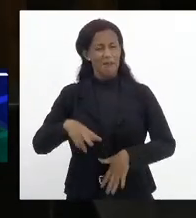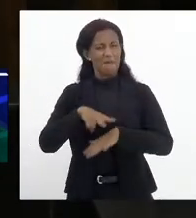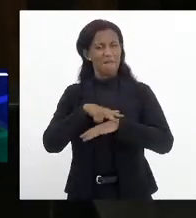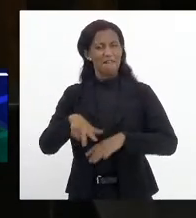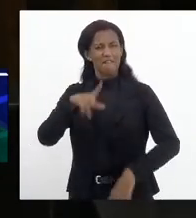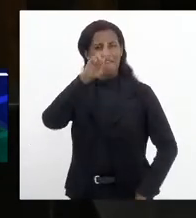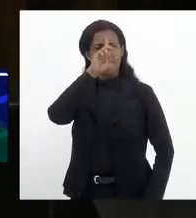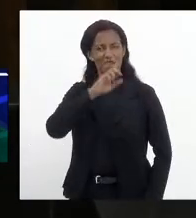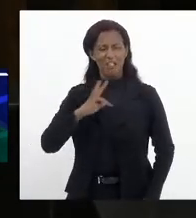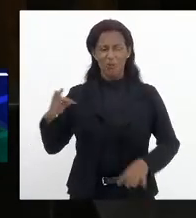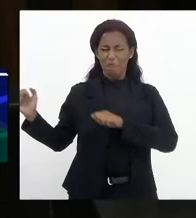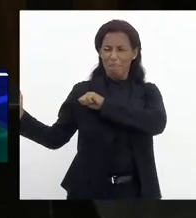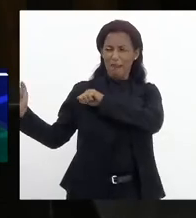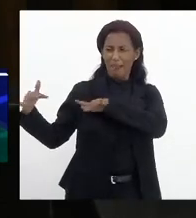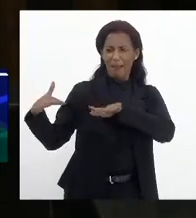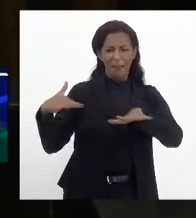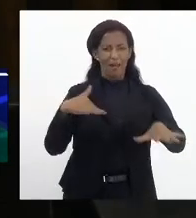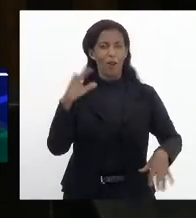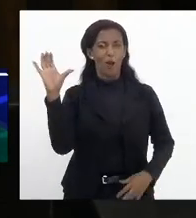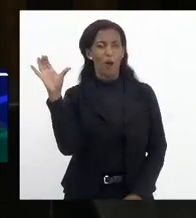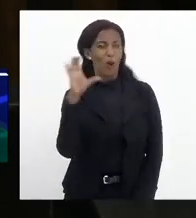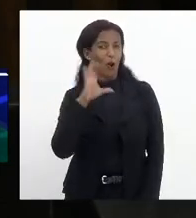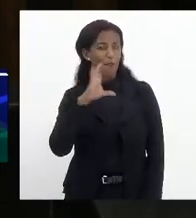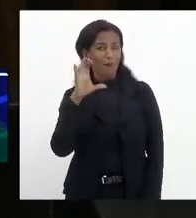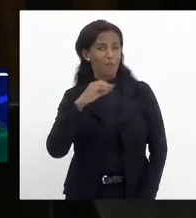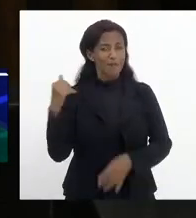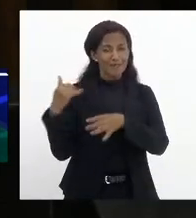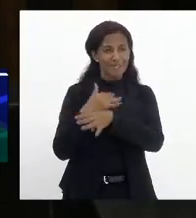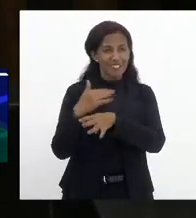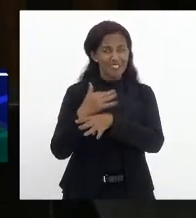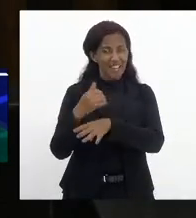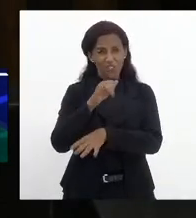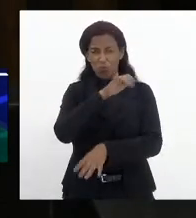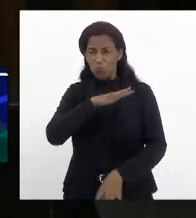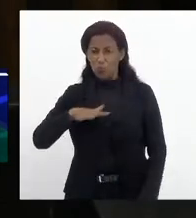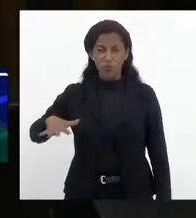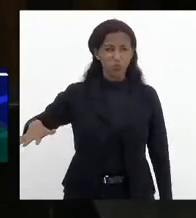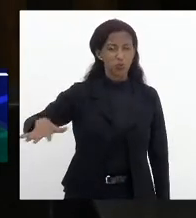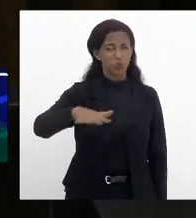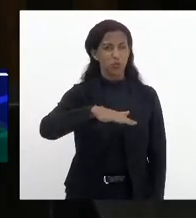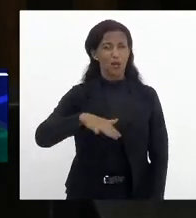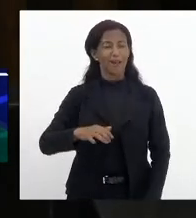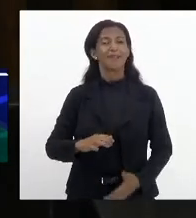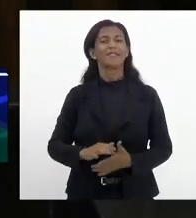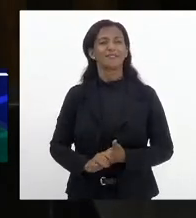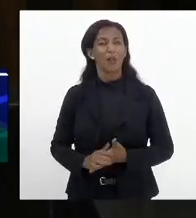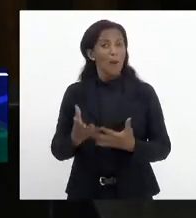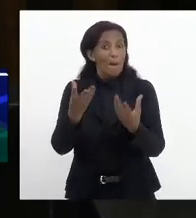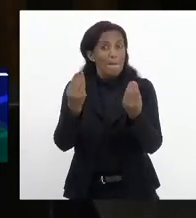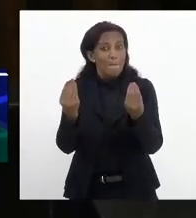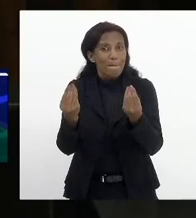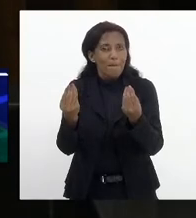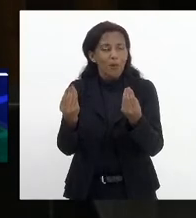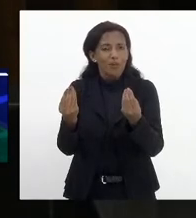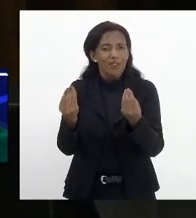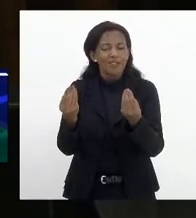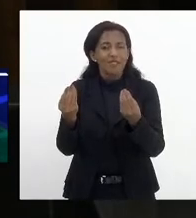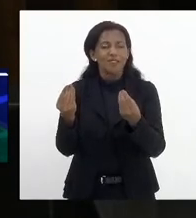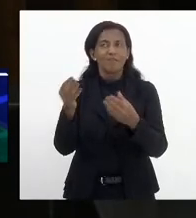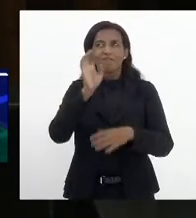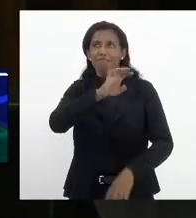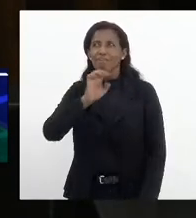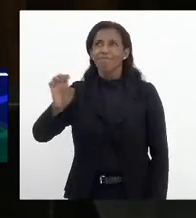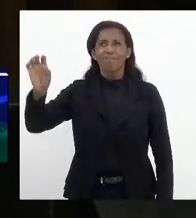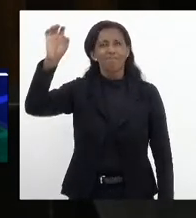amarelo, que tomou as ruas de Copacabana e da cidade do Rio de Janeiro, das demais cidades do nosso estado, muitas cidades do Brasil. A gente